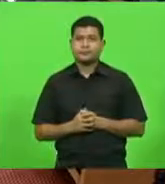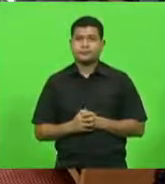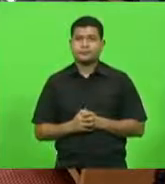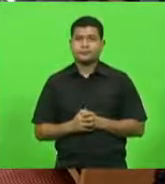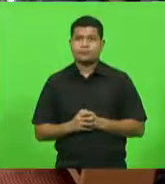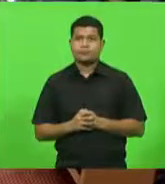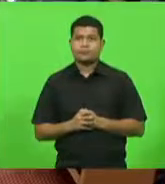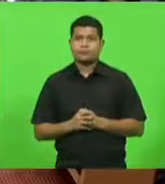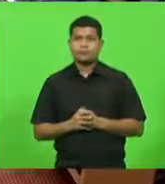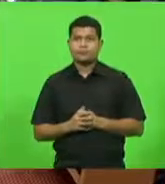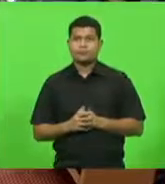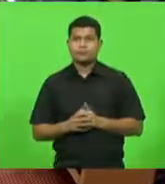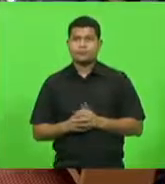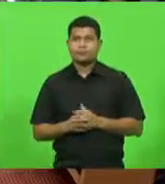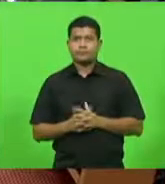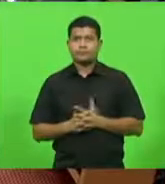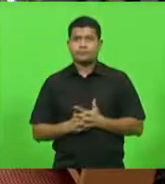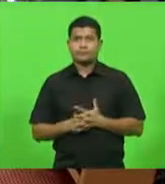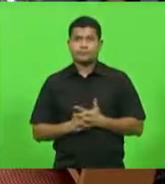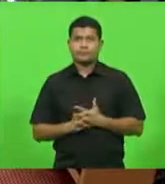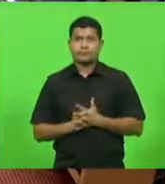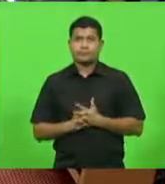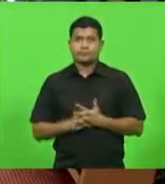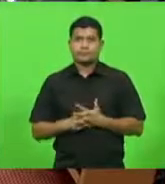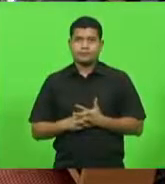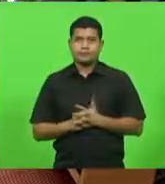Esses cartões aqui do, tá. Da mesa,